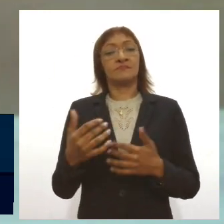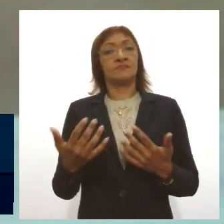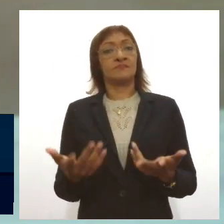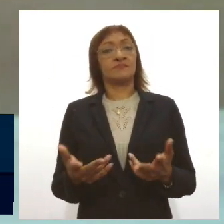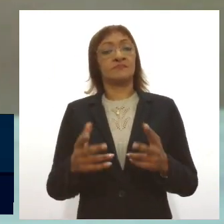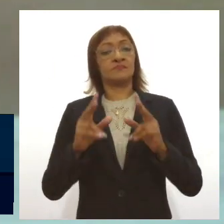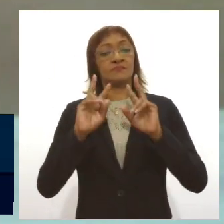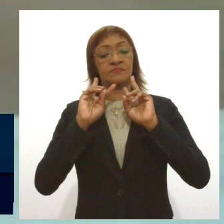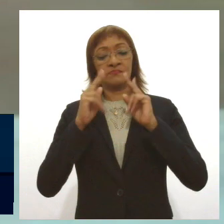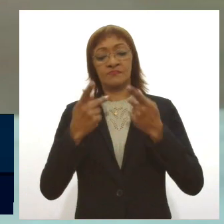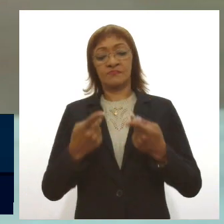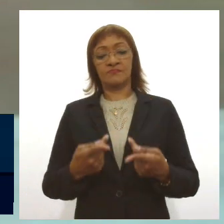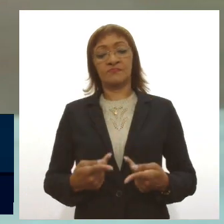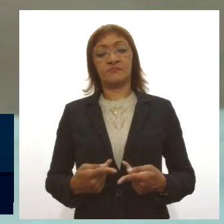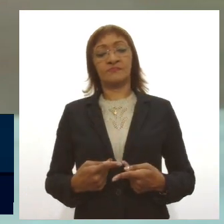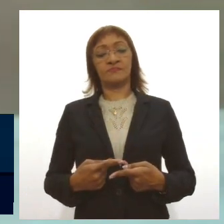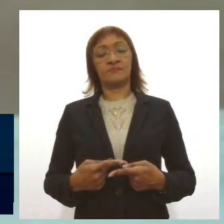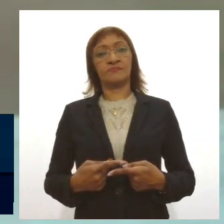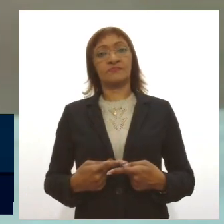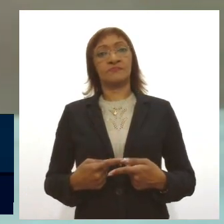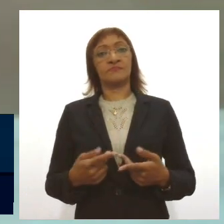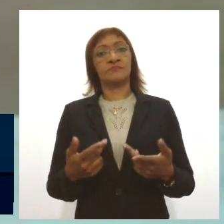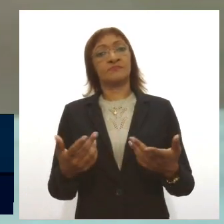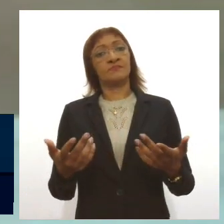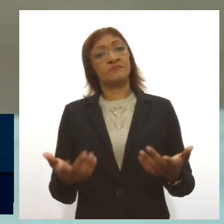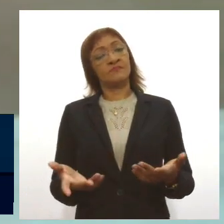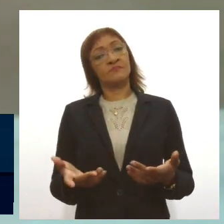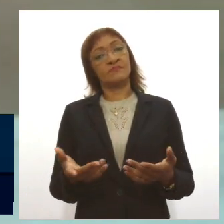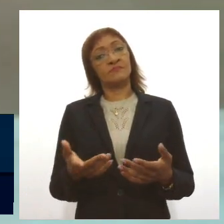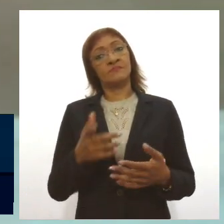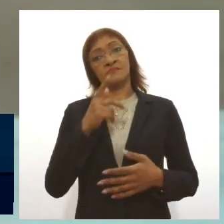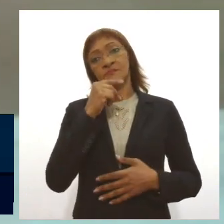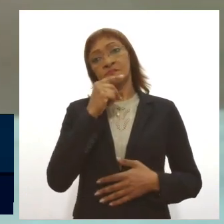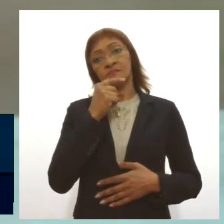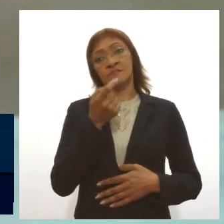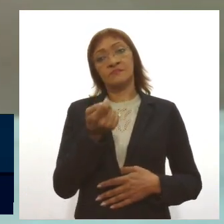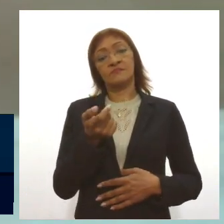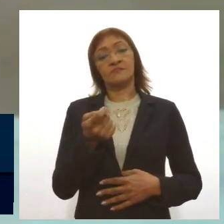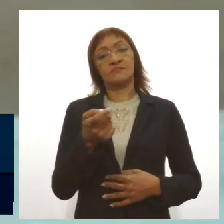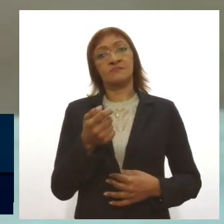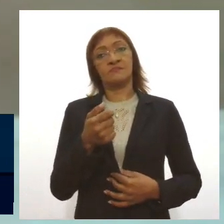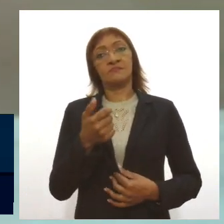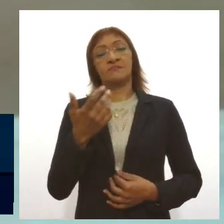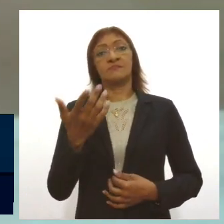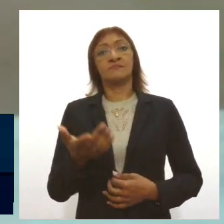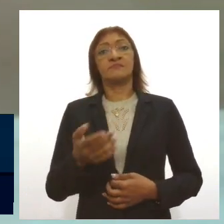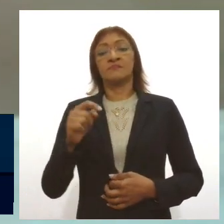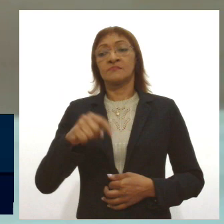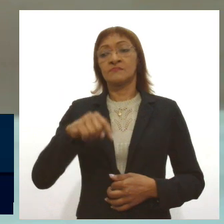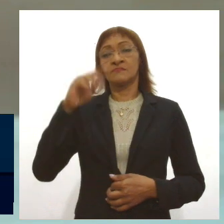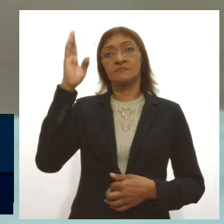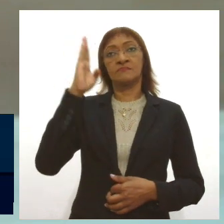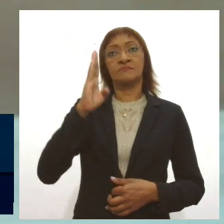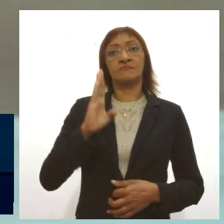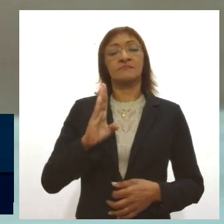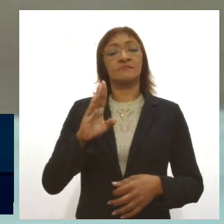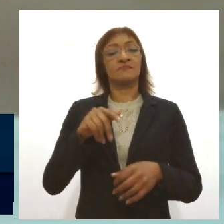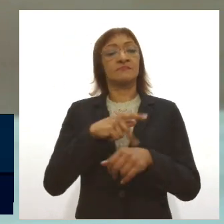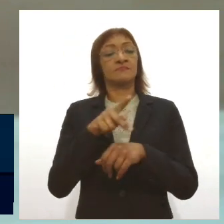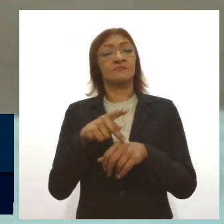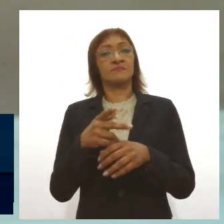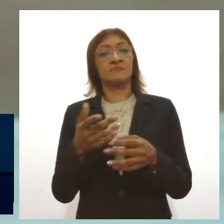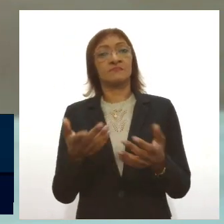né, com uma quantidade mínima de água por dia. Aqui, ainda bem, no Brasil, em Sergipe, nós temos locais ainda que há